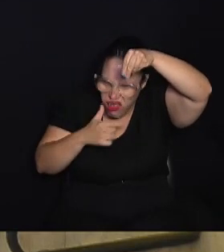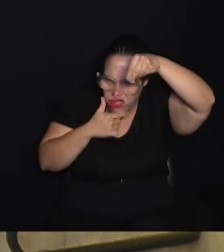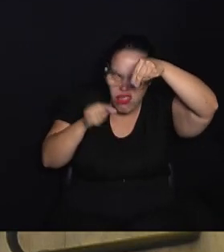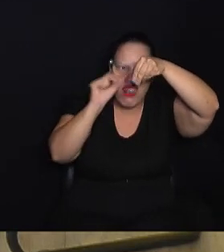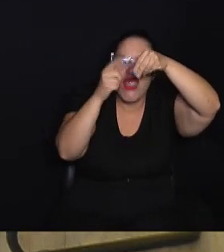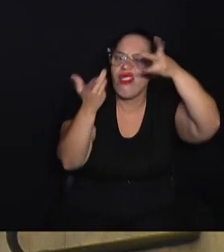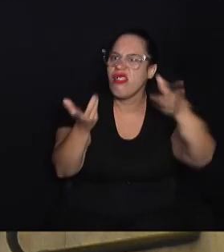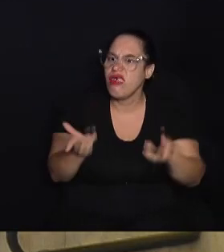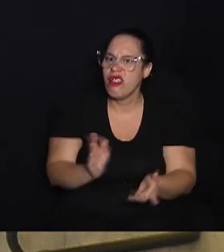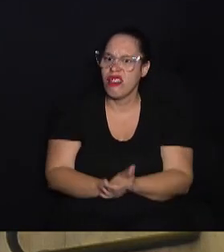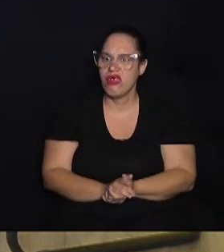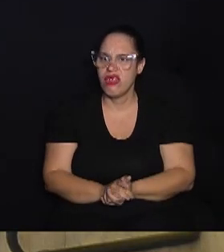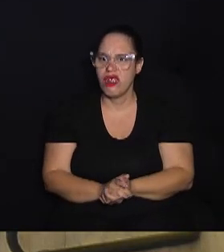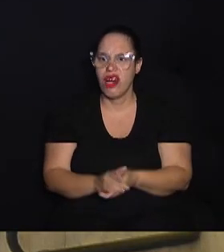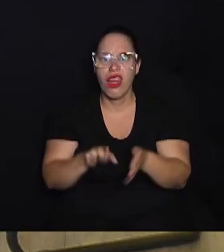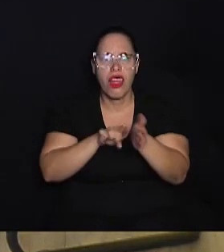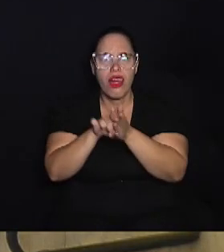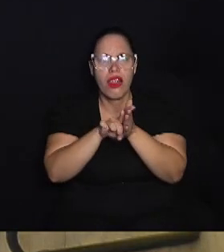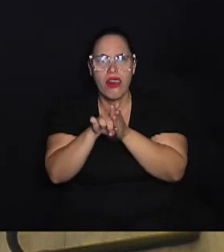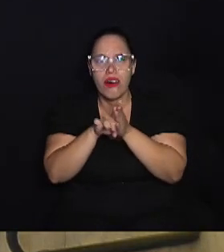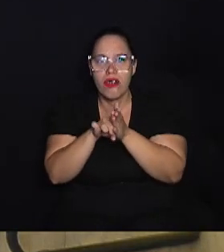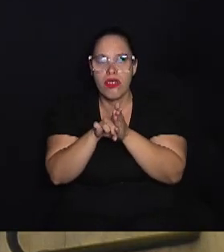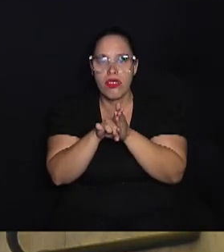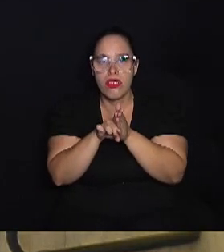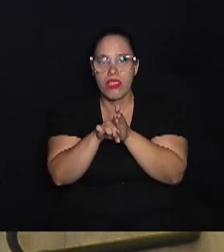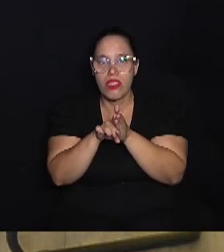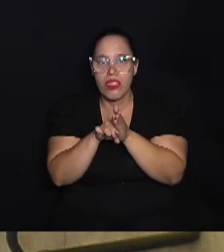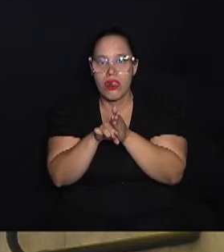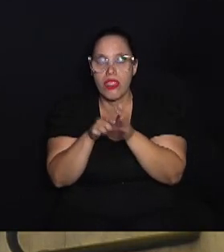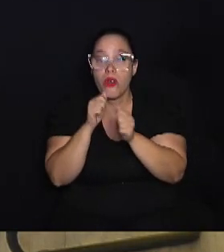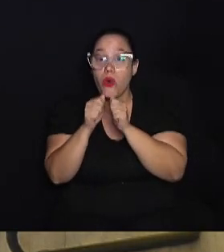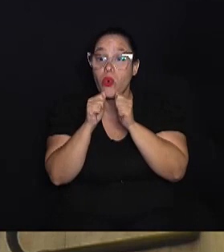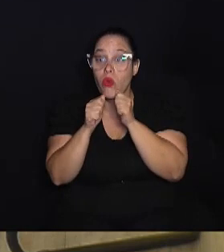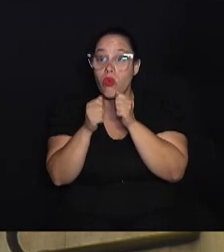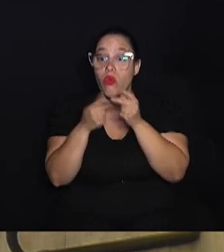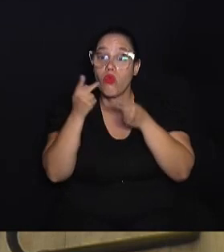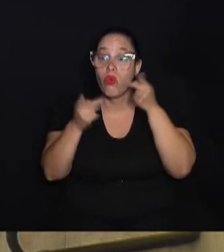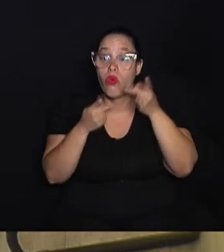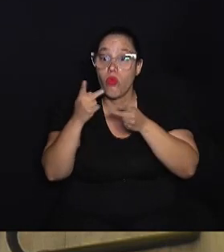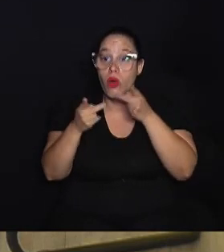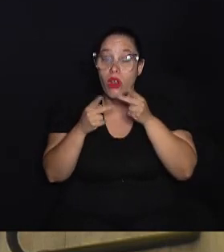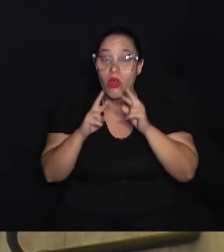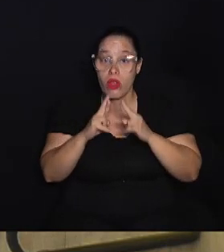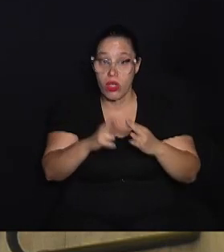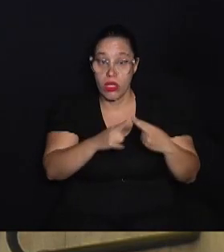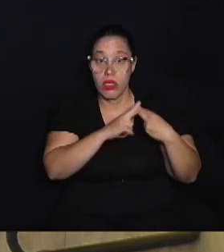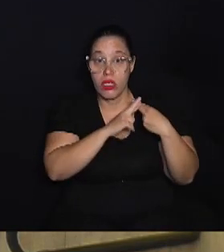Agora eu pergunto, inclusive a última entrevistada falou a respeito